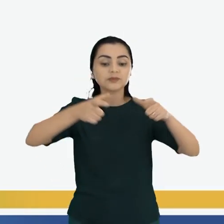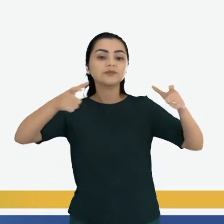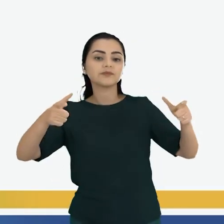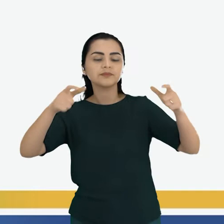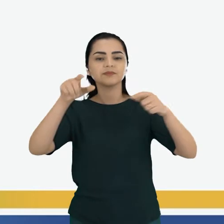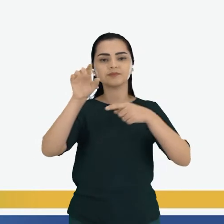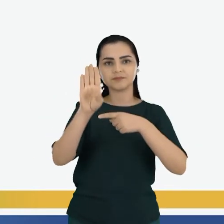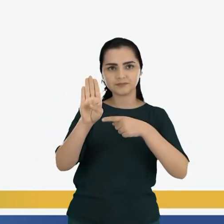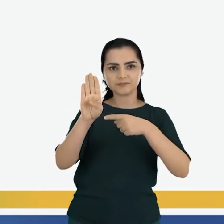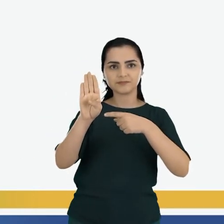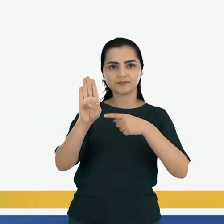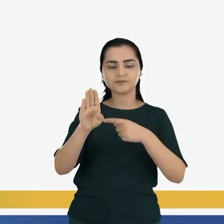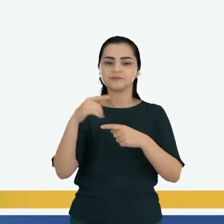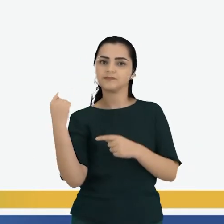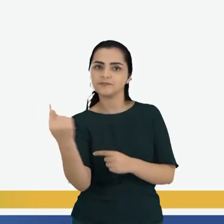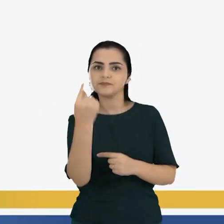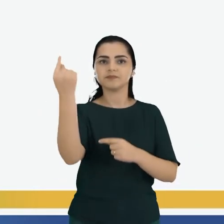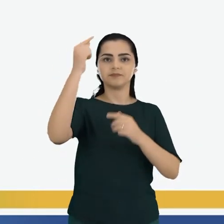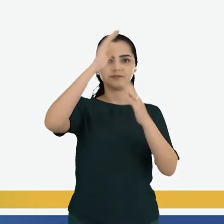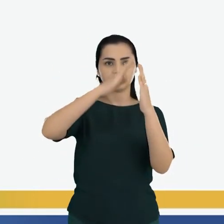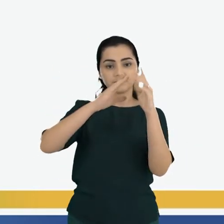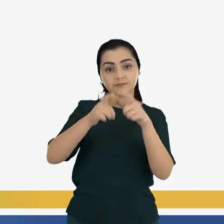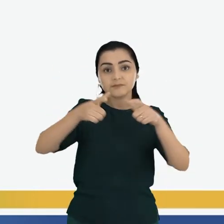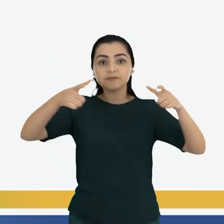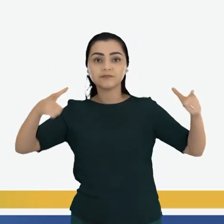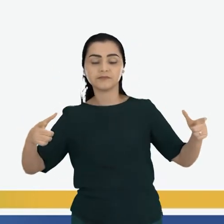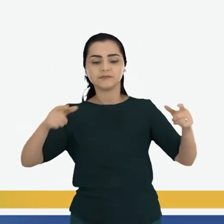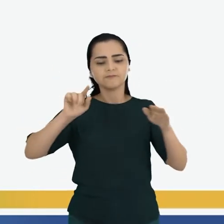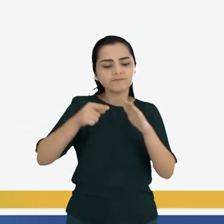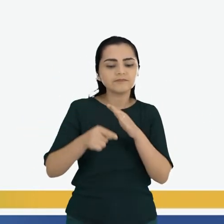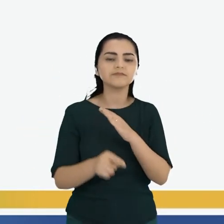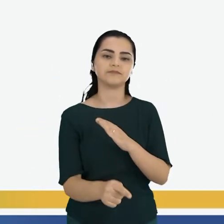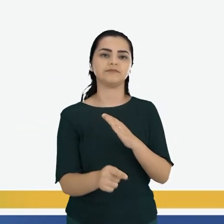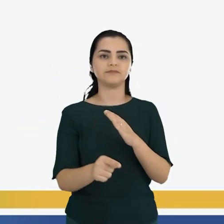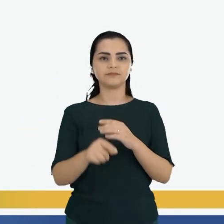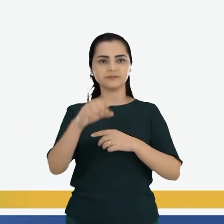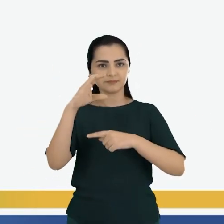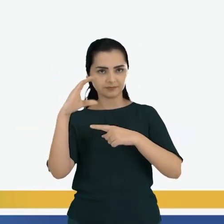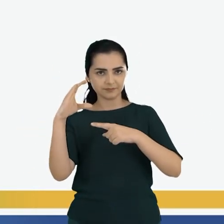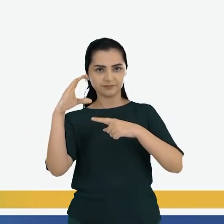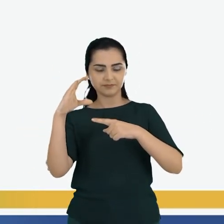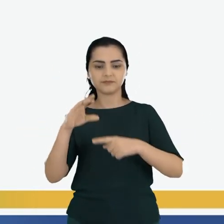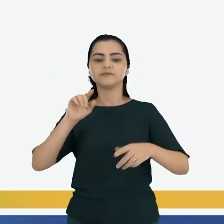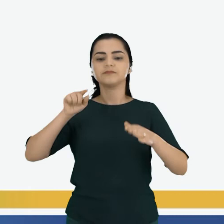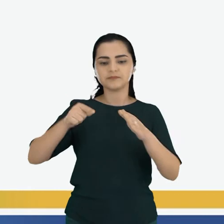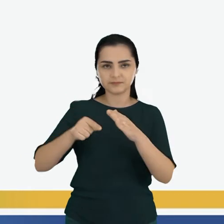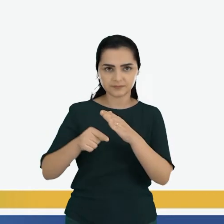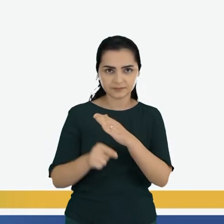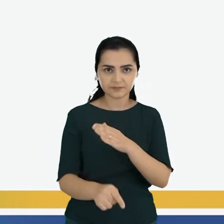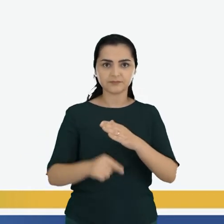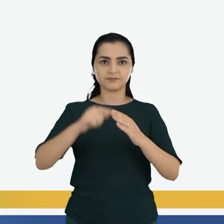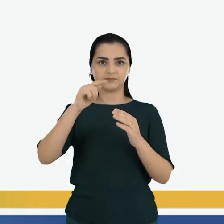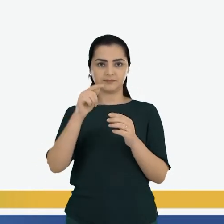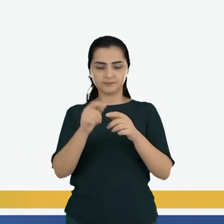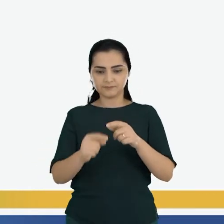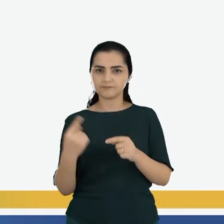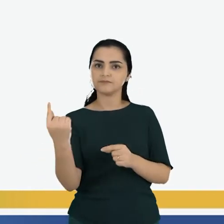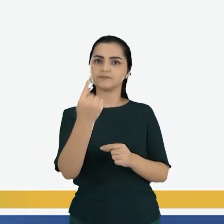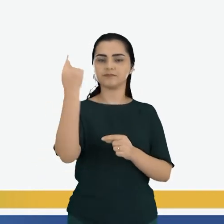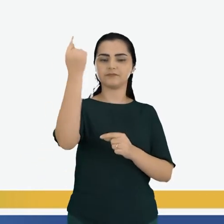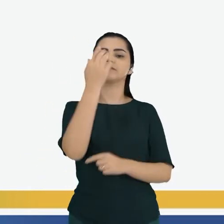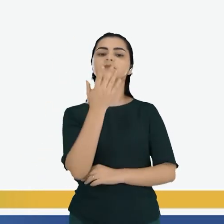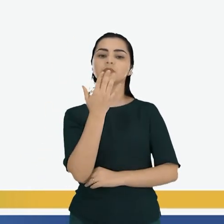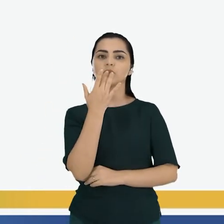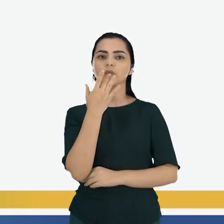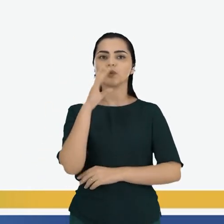largura. Letra B, altura, largura e profundidade. Letra C, profundidade, altura